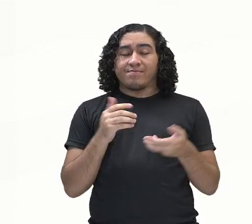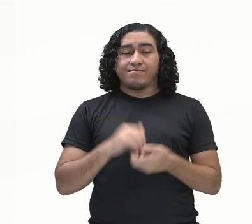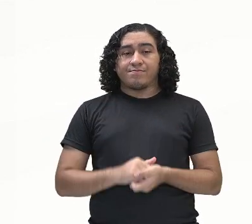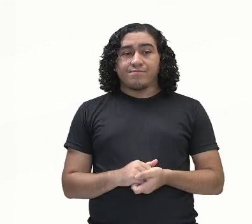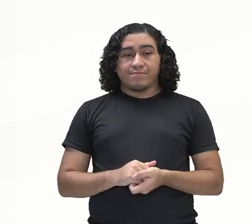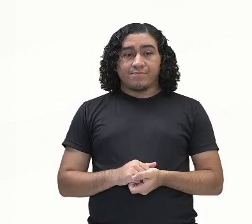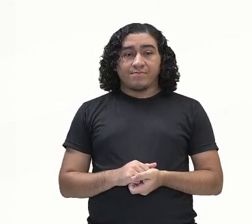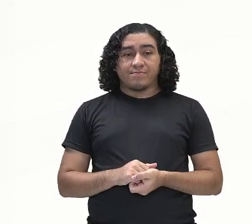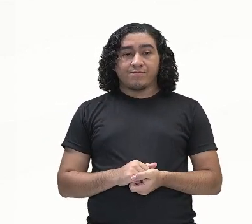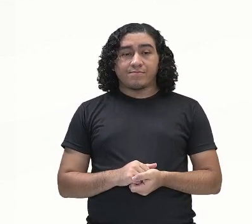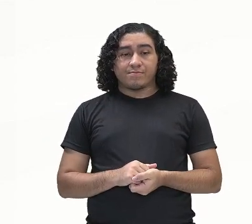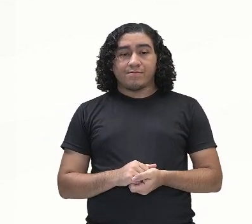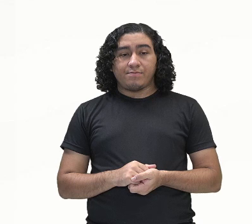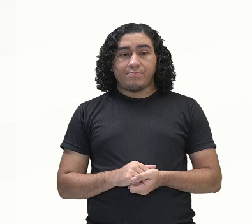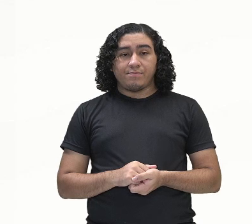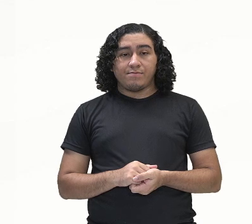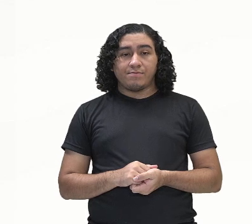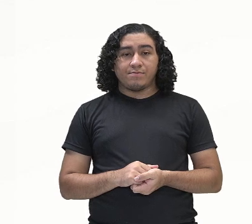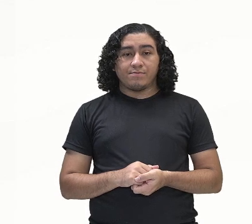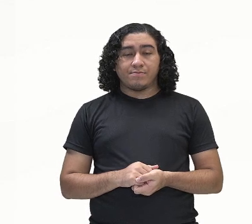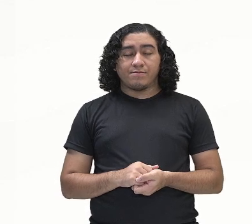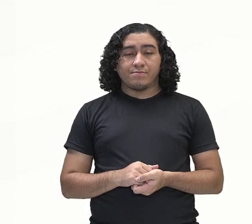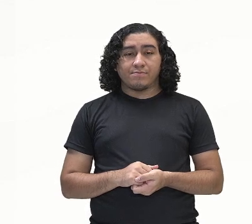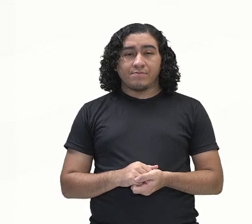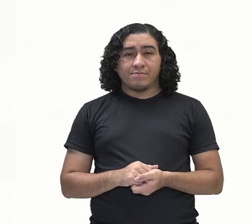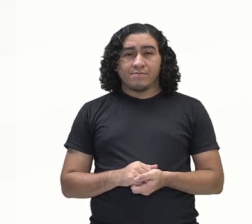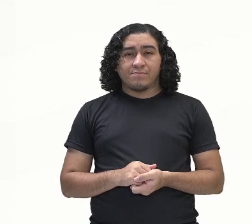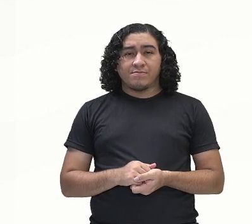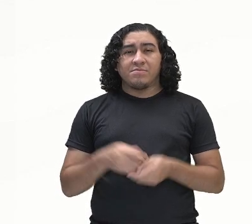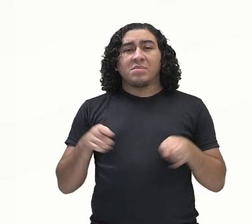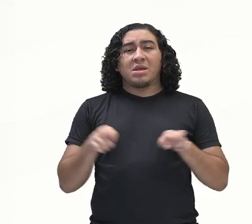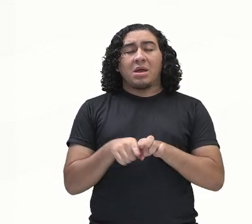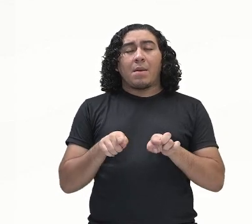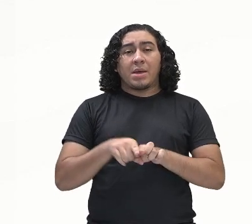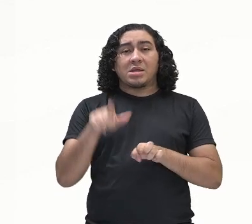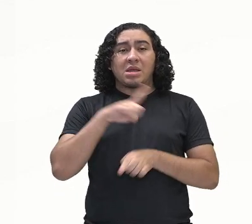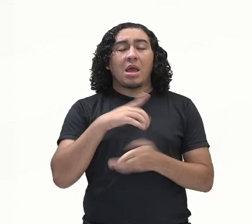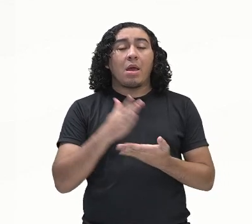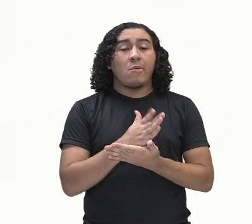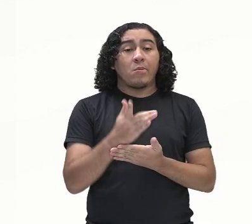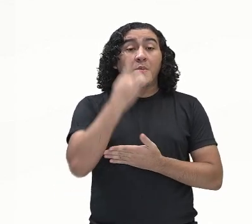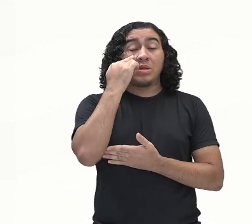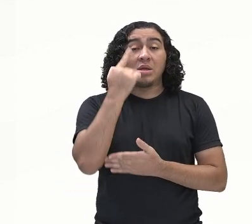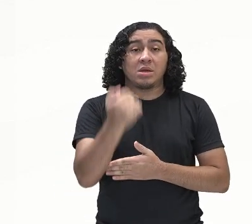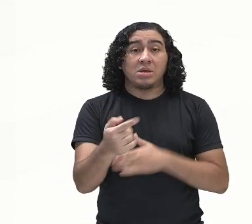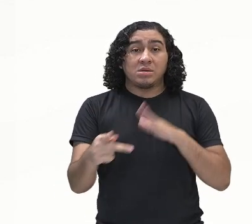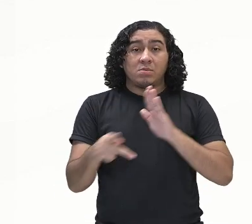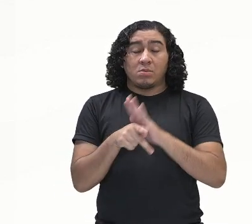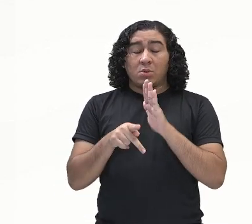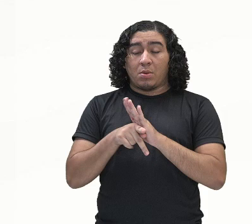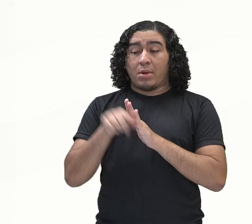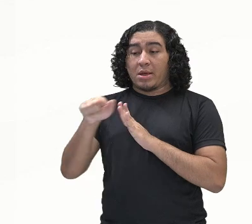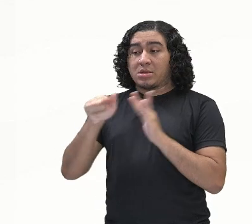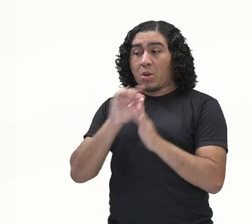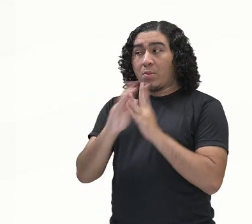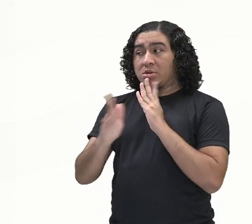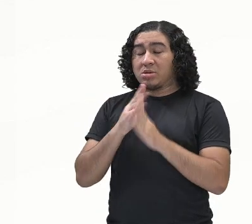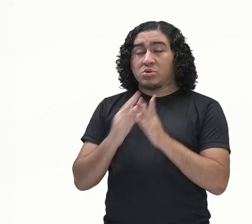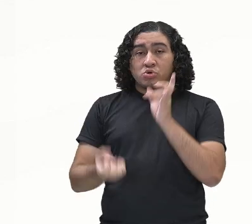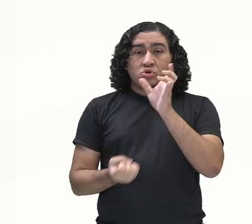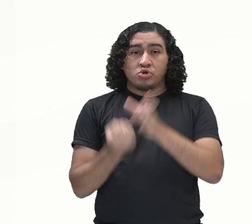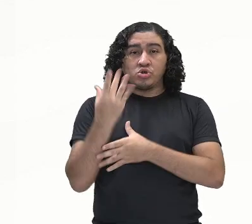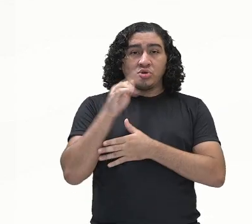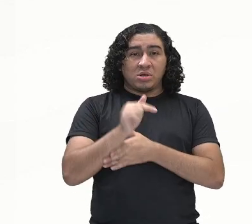também algumas tendências dessa urbanização que apareceram no decorrer